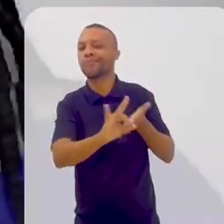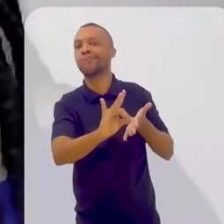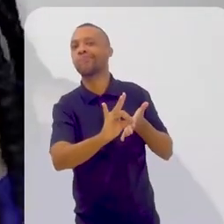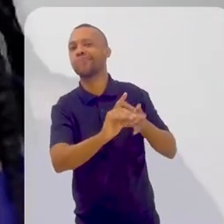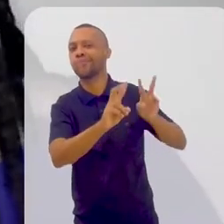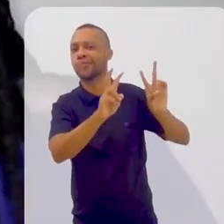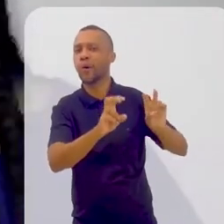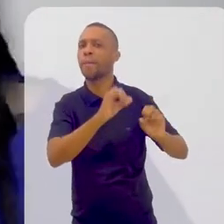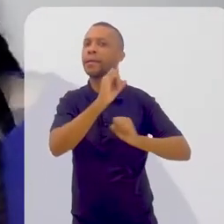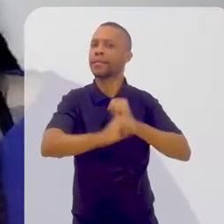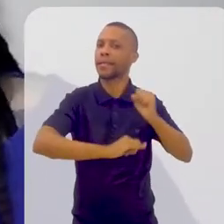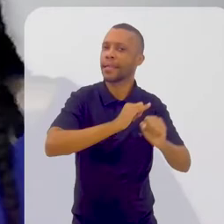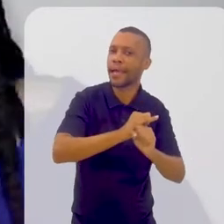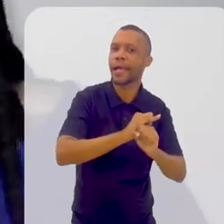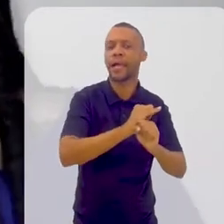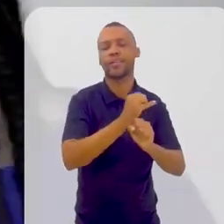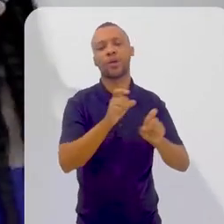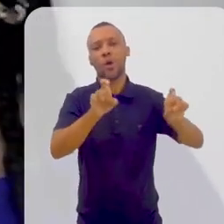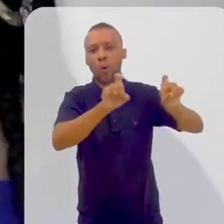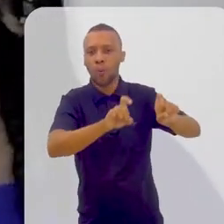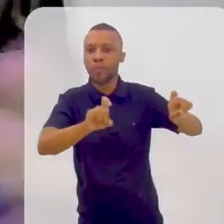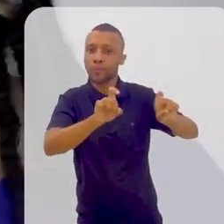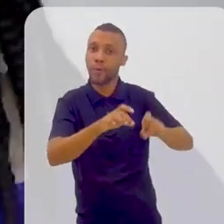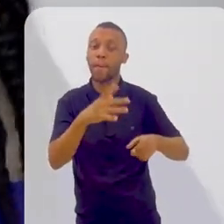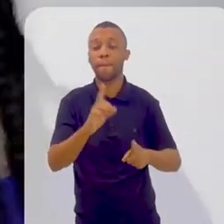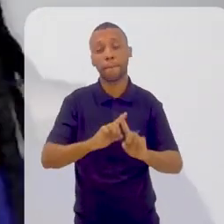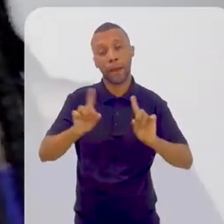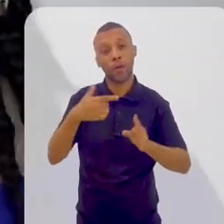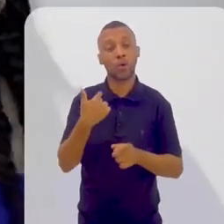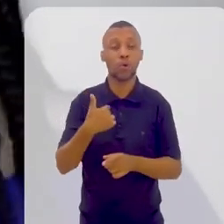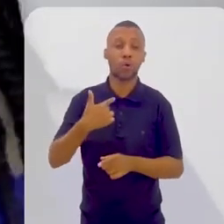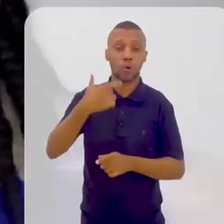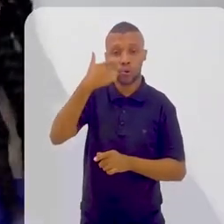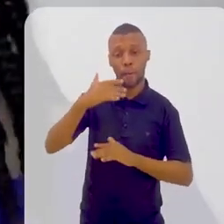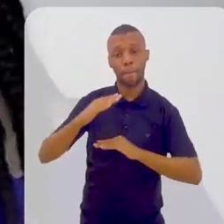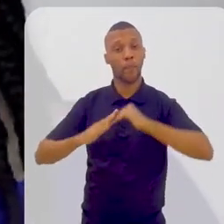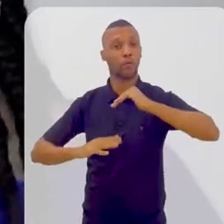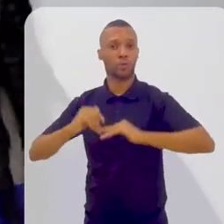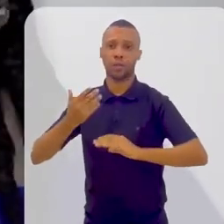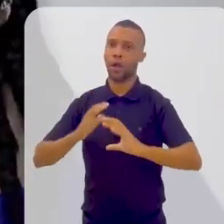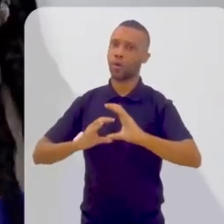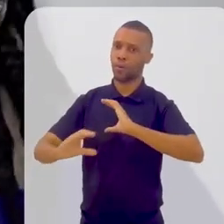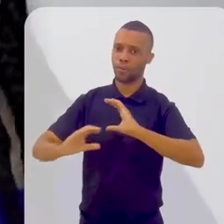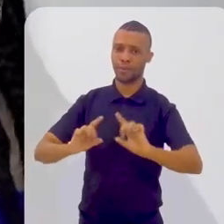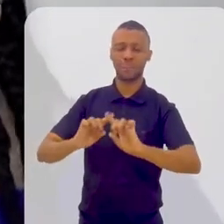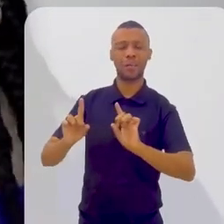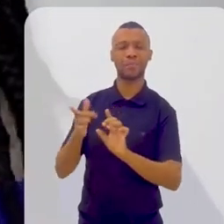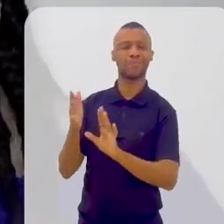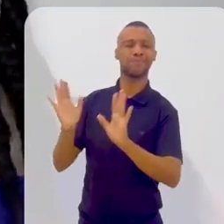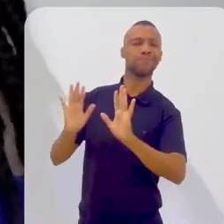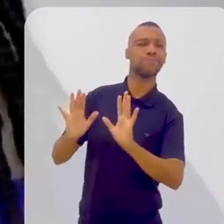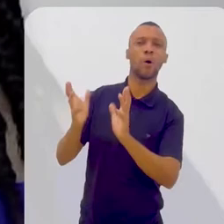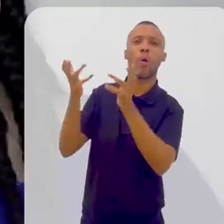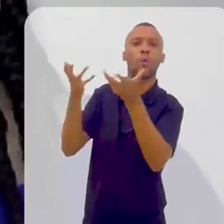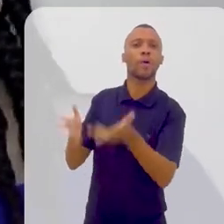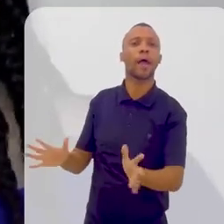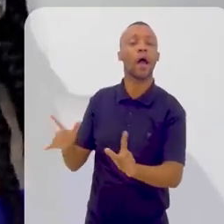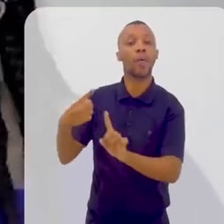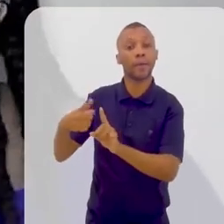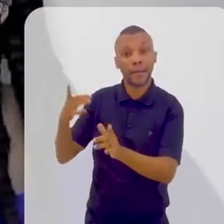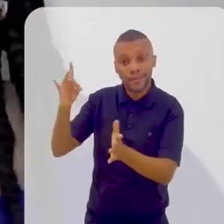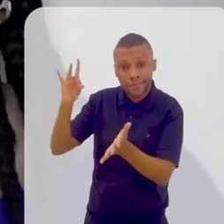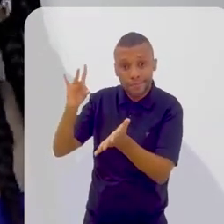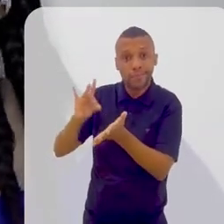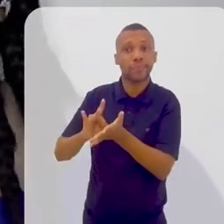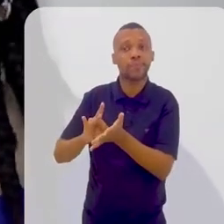coisas relacionadas à internet, à computação. Embora seja uma comunicadora, mas algumas coisas eu sou bem resistente, porque eu sou daquela